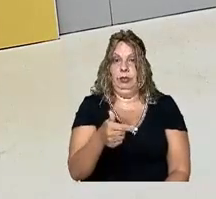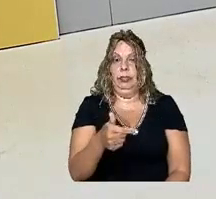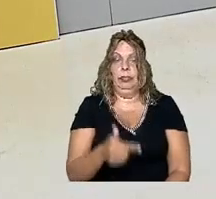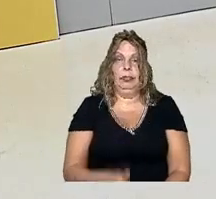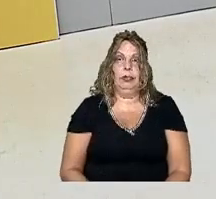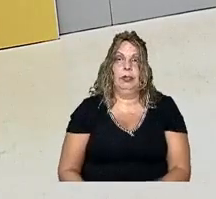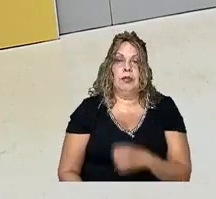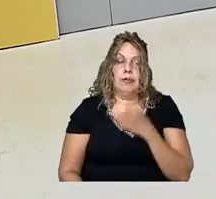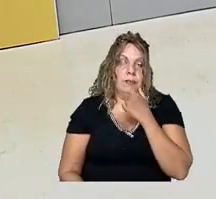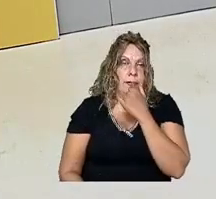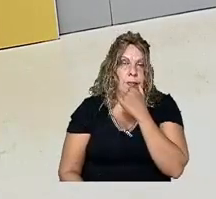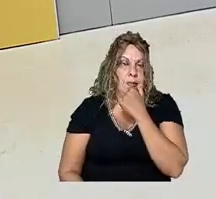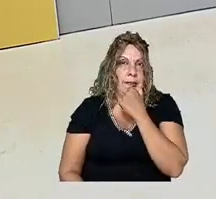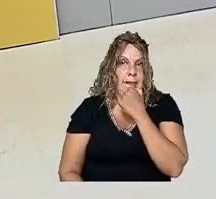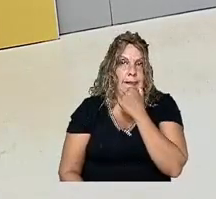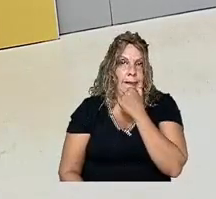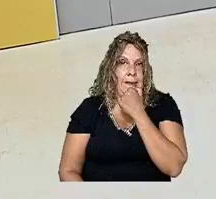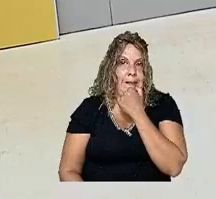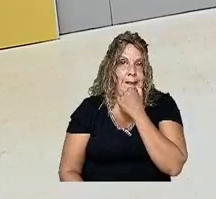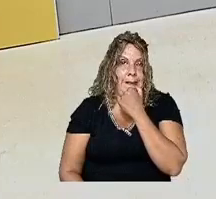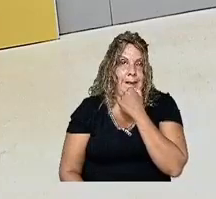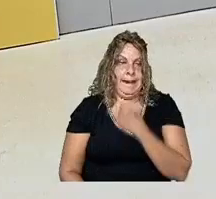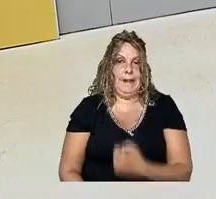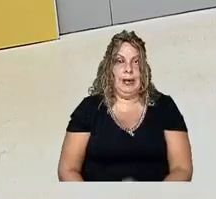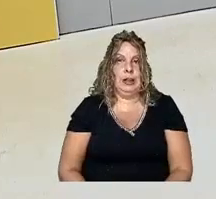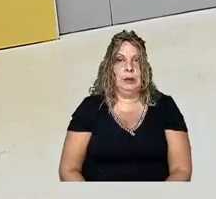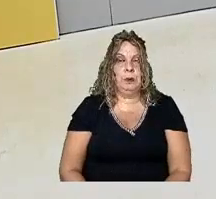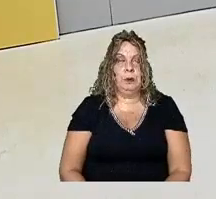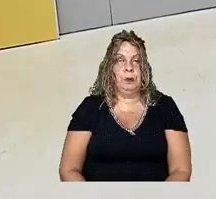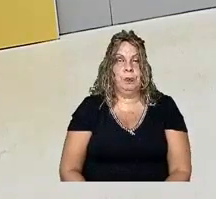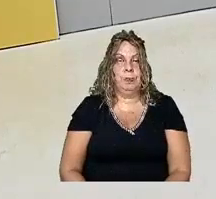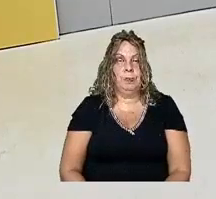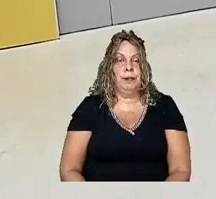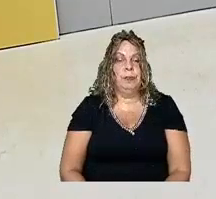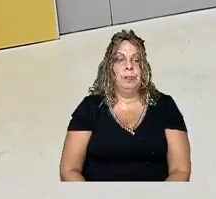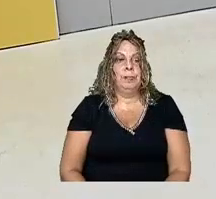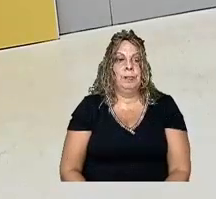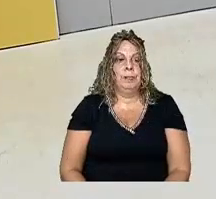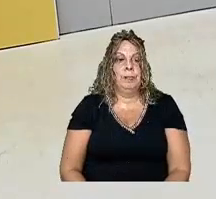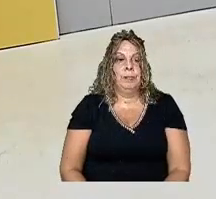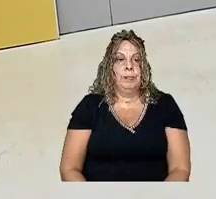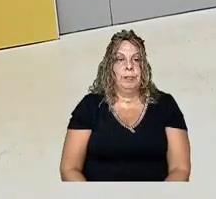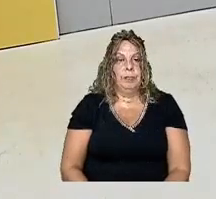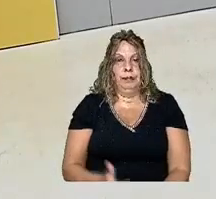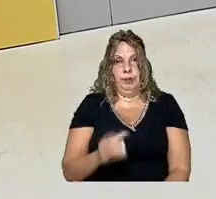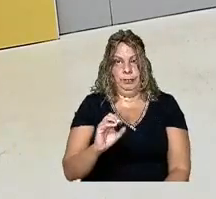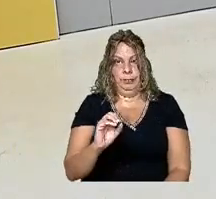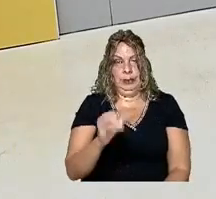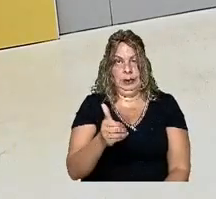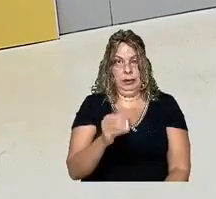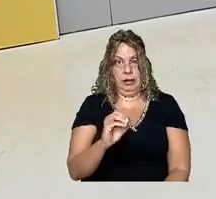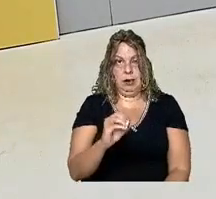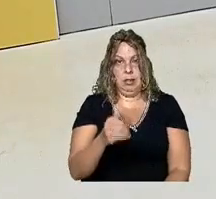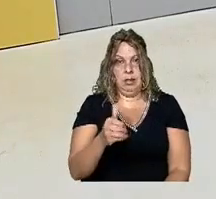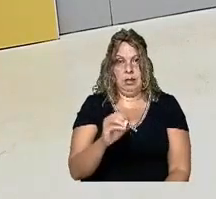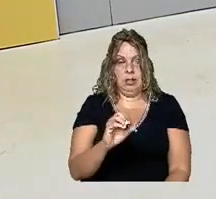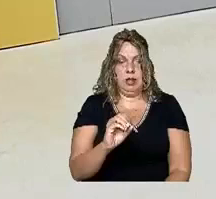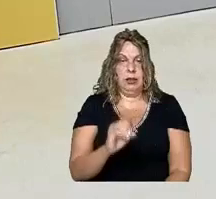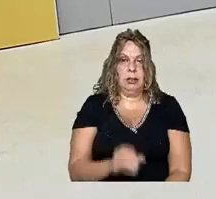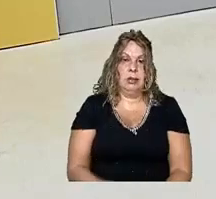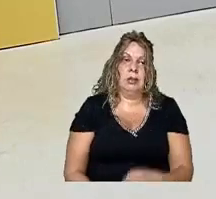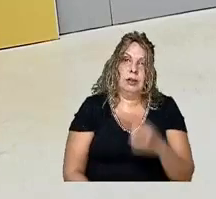bolinha. 52, guarda lá, Ana. 52. 52 subiu, saiu. E agora